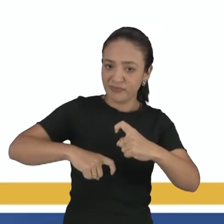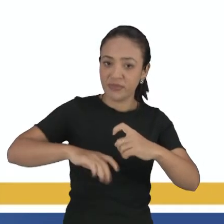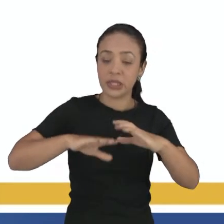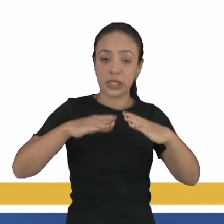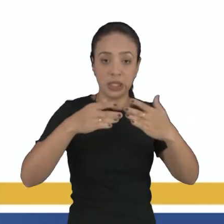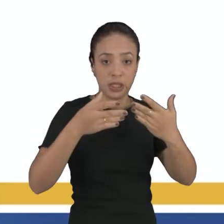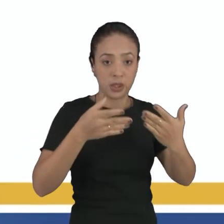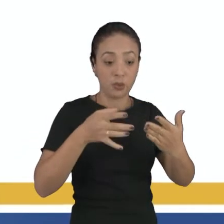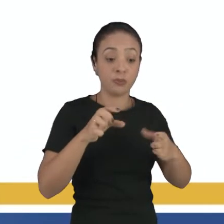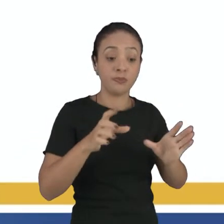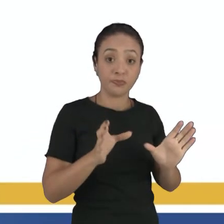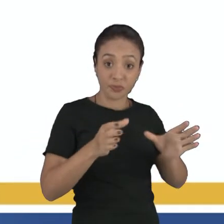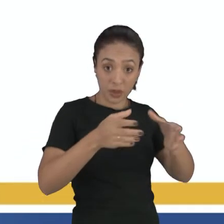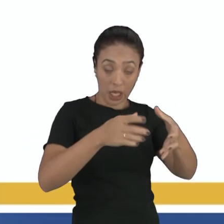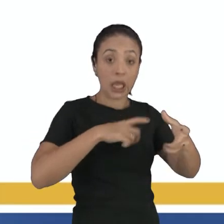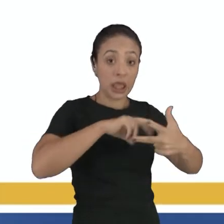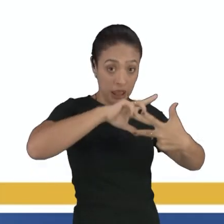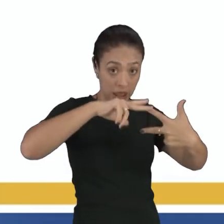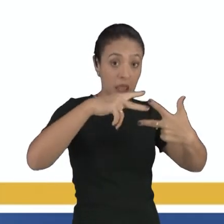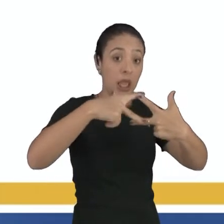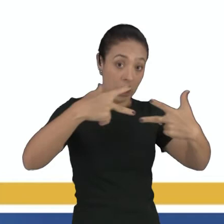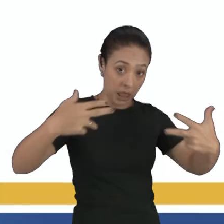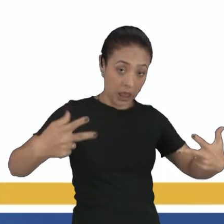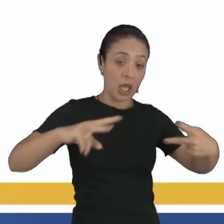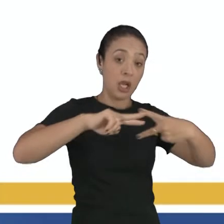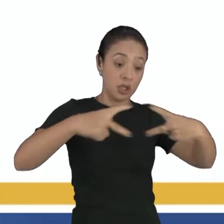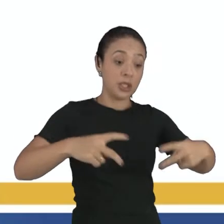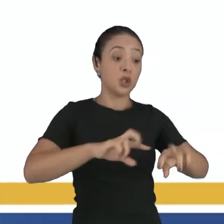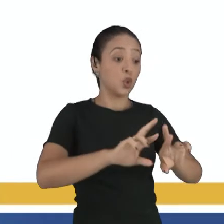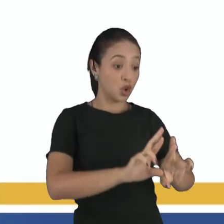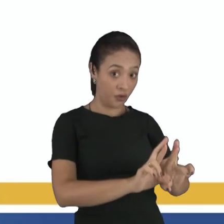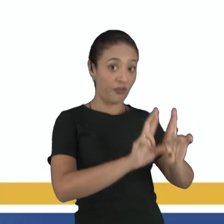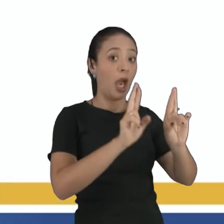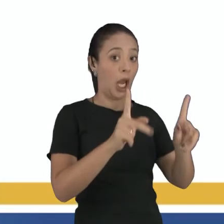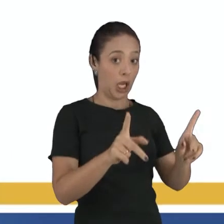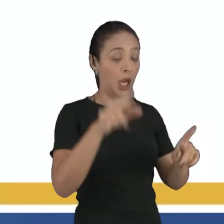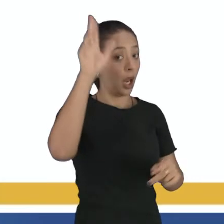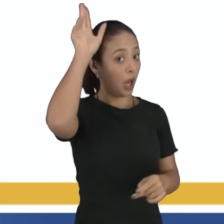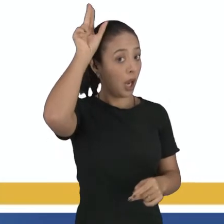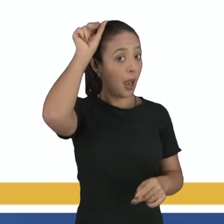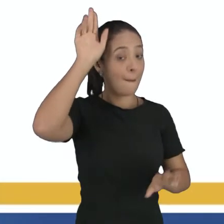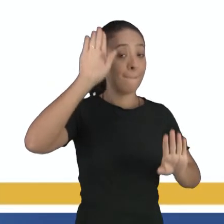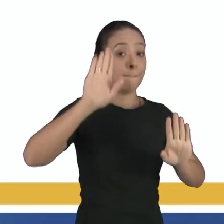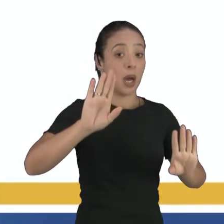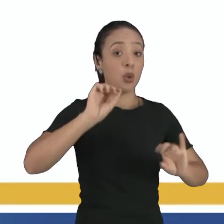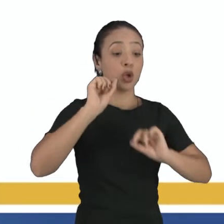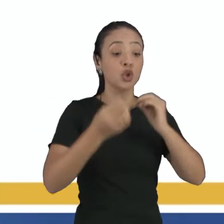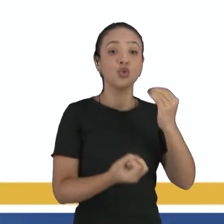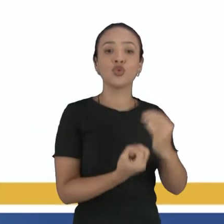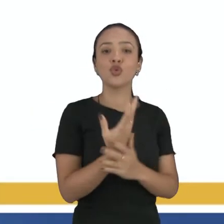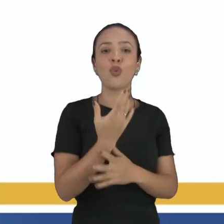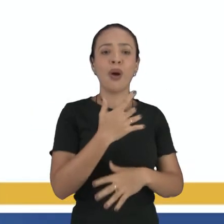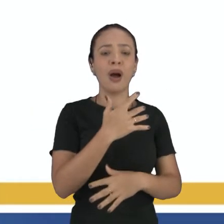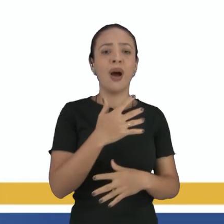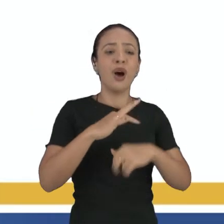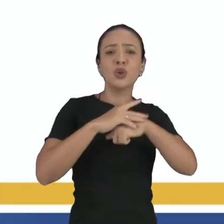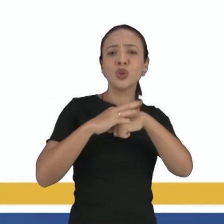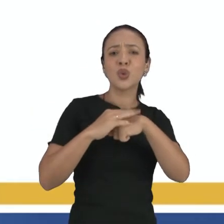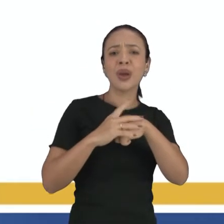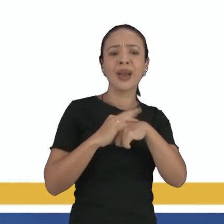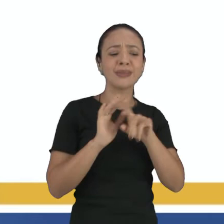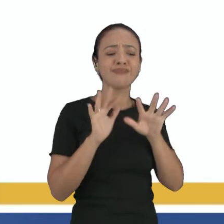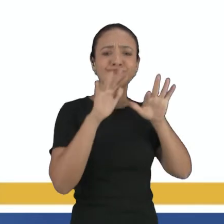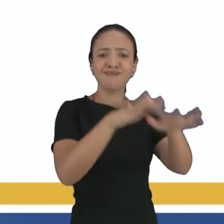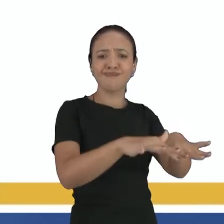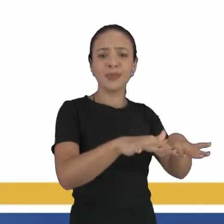Então eles têm variabilidade genética, são coelhos diferentes, tá? E digamos que vem uma doença e acomete aquela